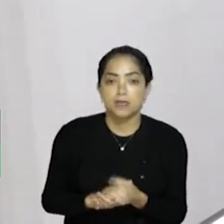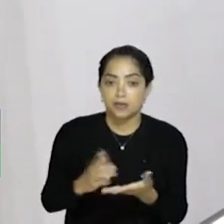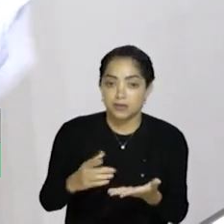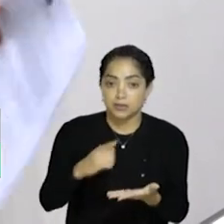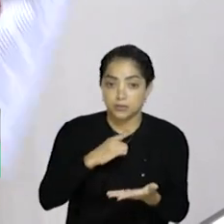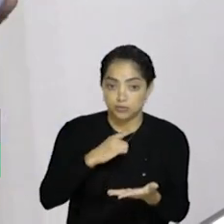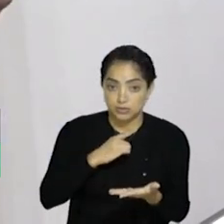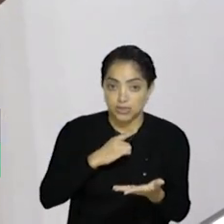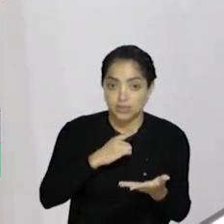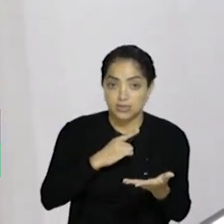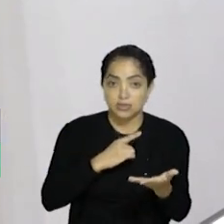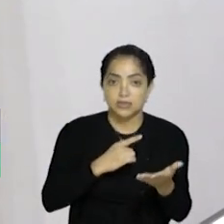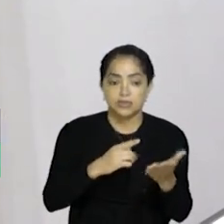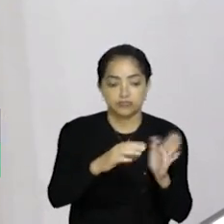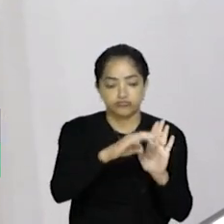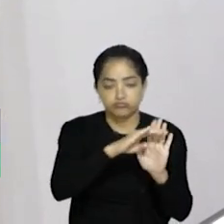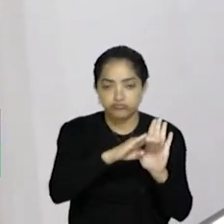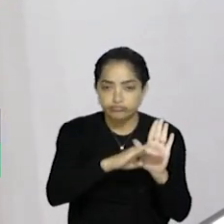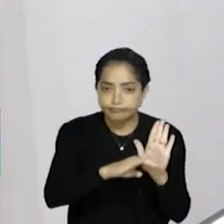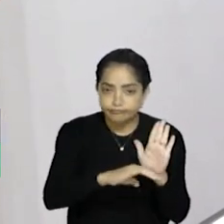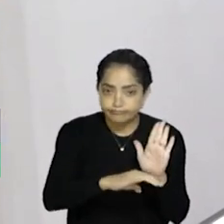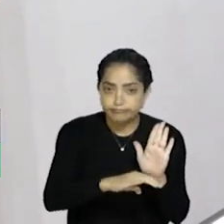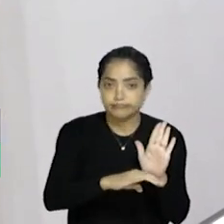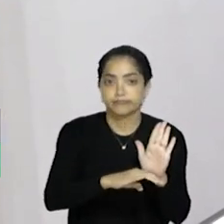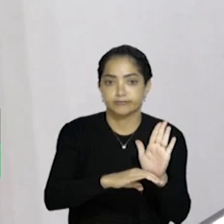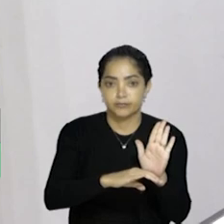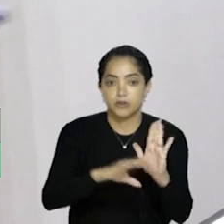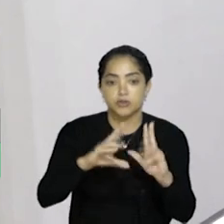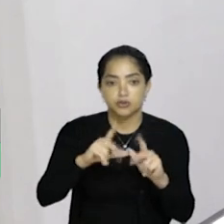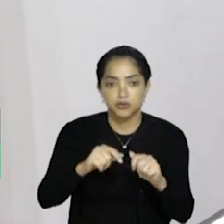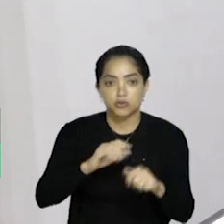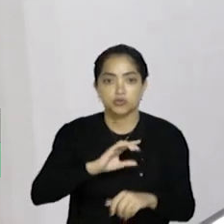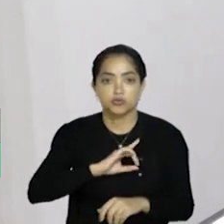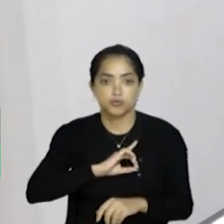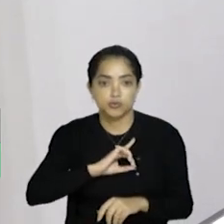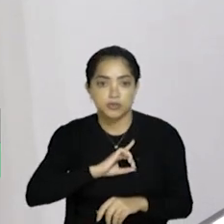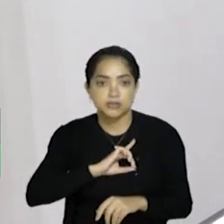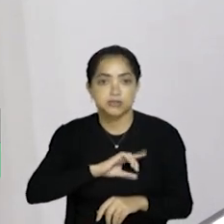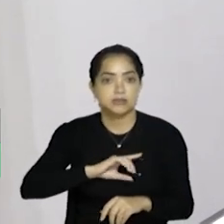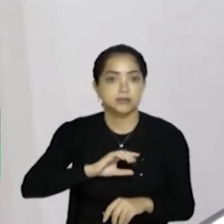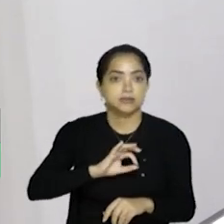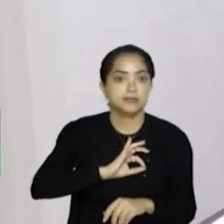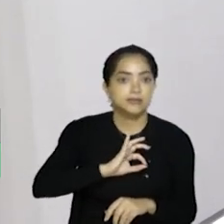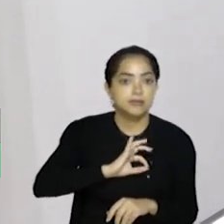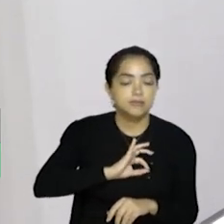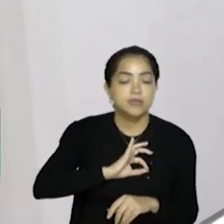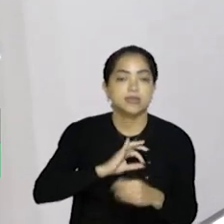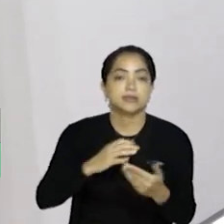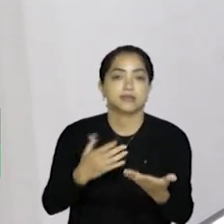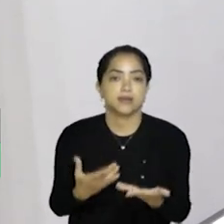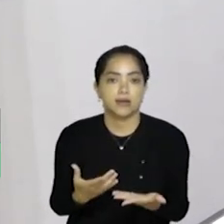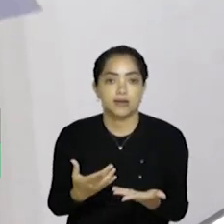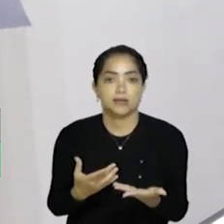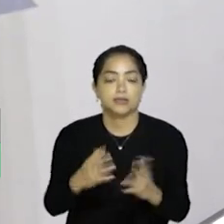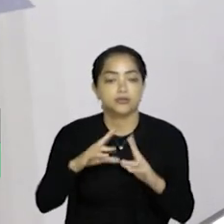a relação de todos os policiais agentes Polícia Militar